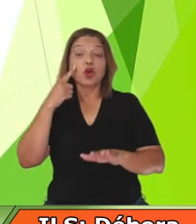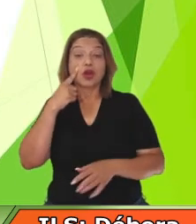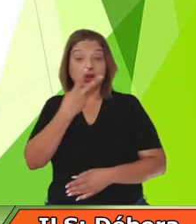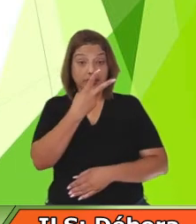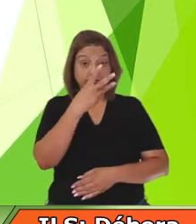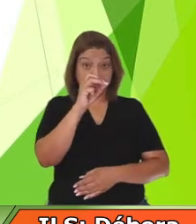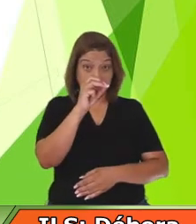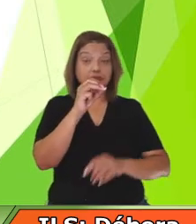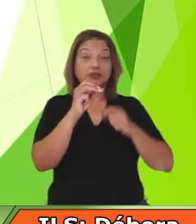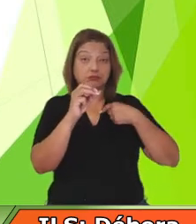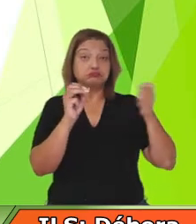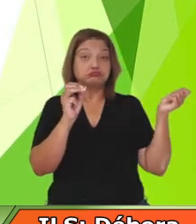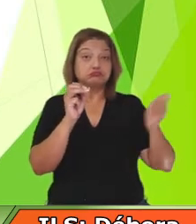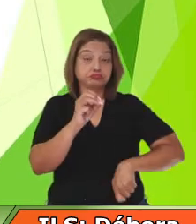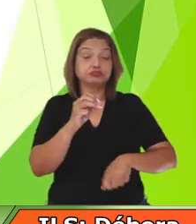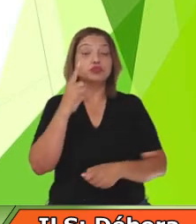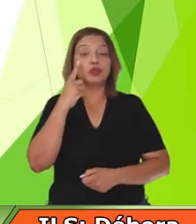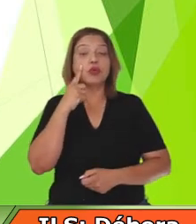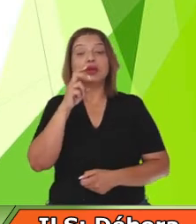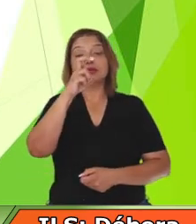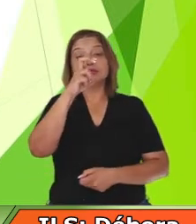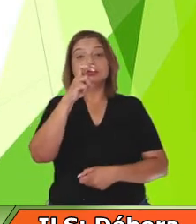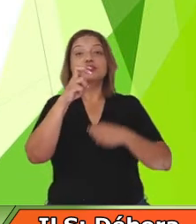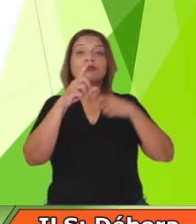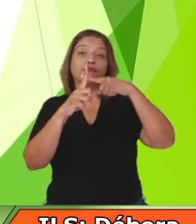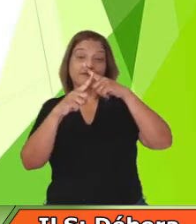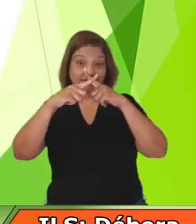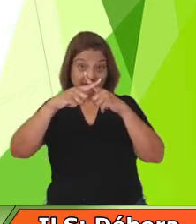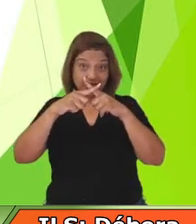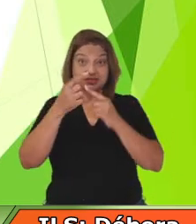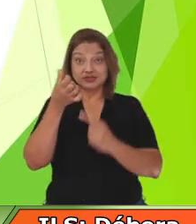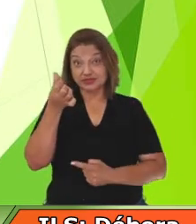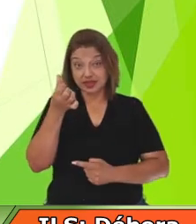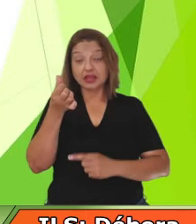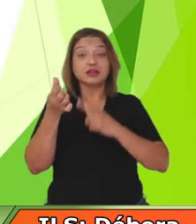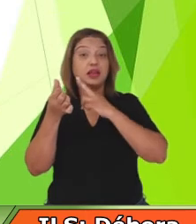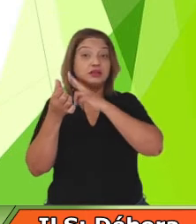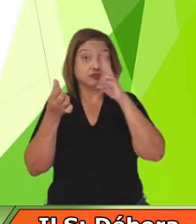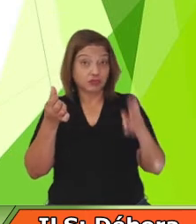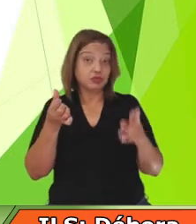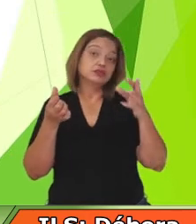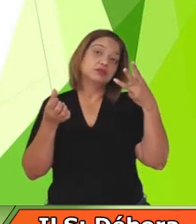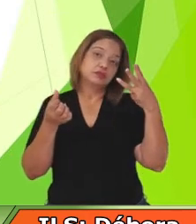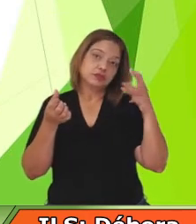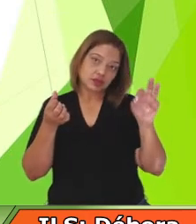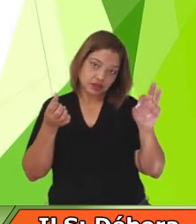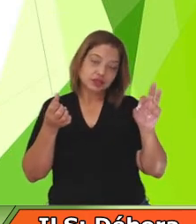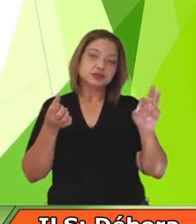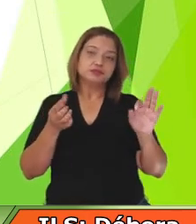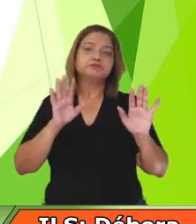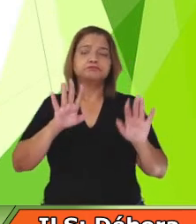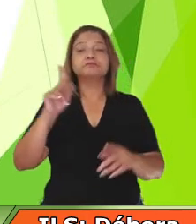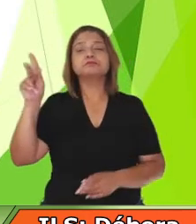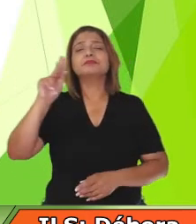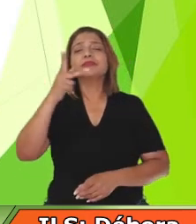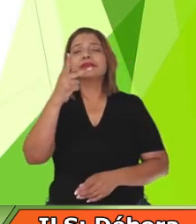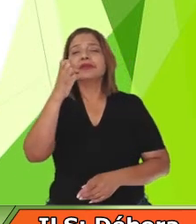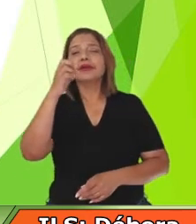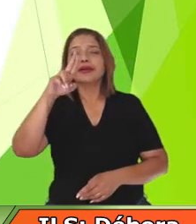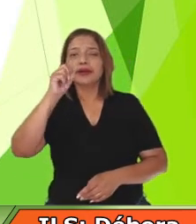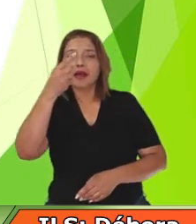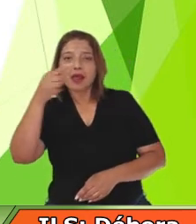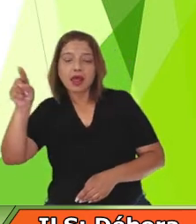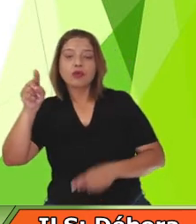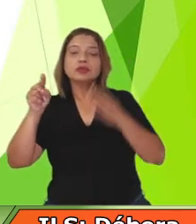como 5 vezes 6. 5 vezes 6 é 30. Segundo Herão, pegando esses